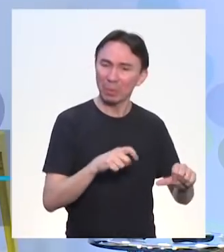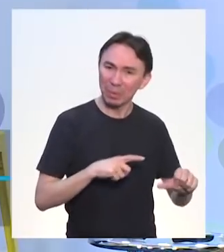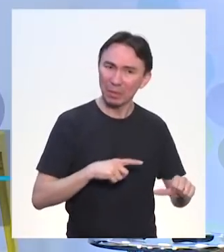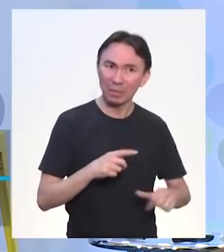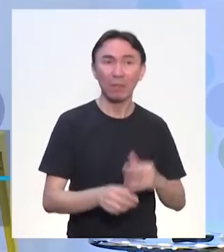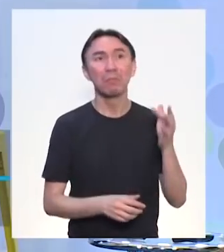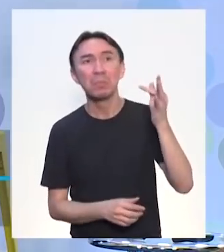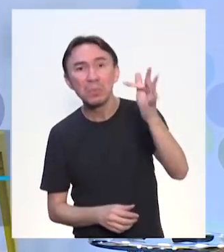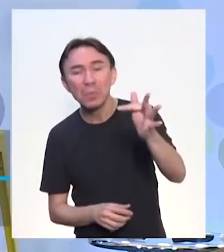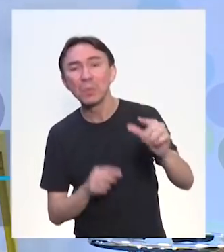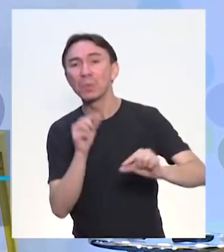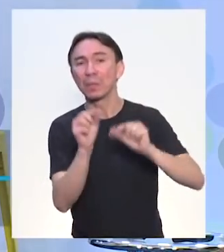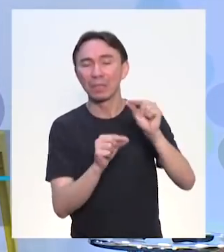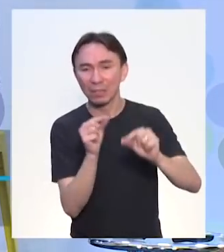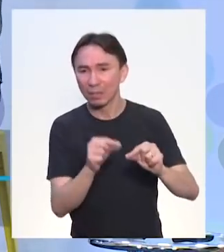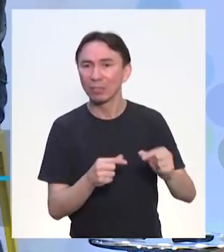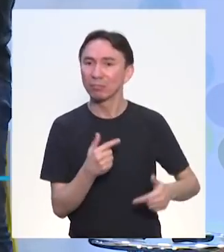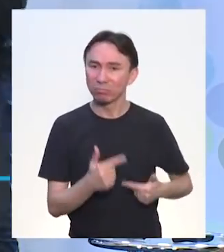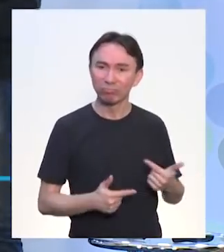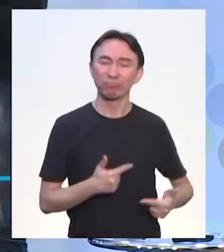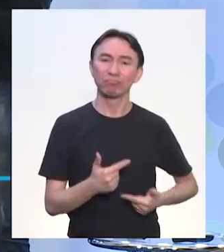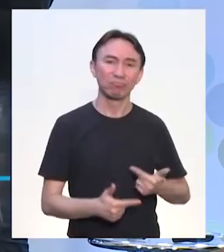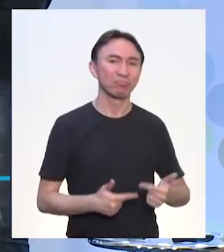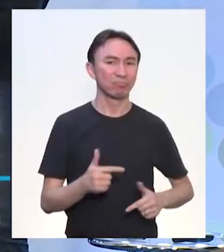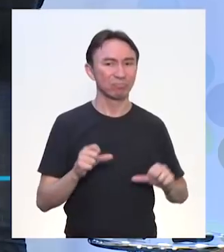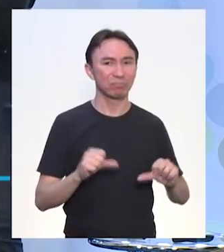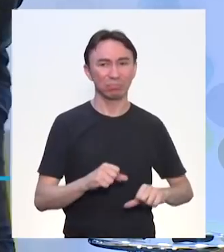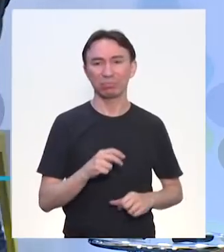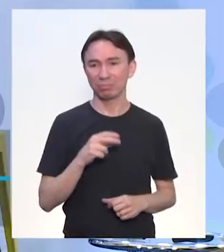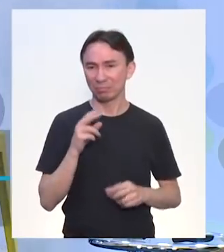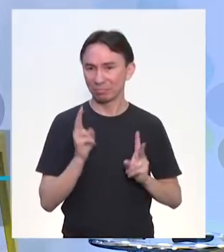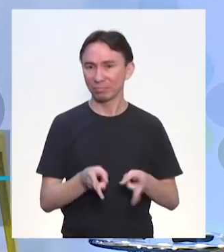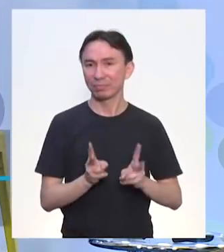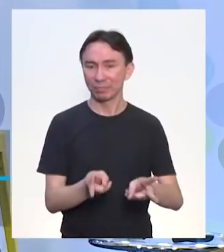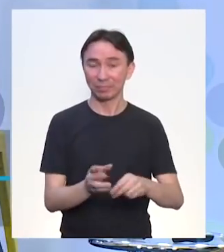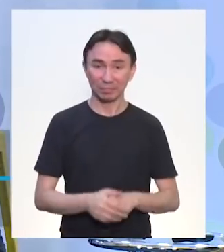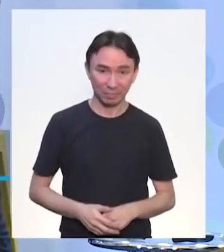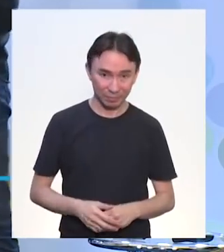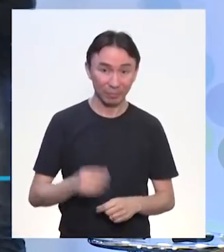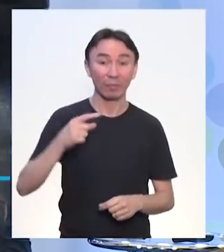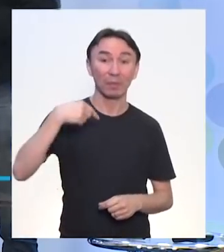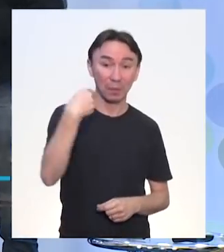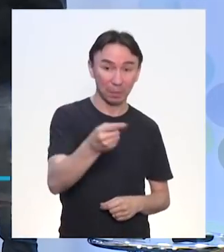em streaming. Vamos continuar aqui, por gentileza? O próximo.